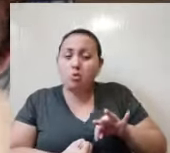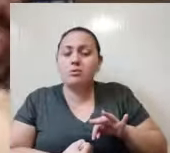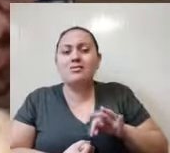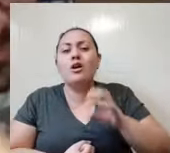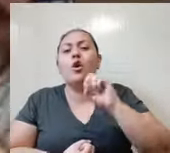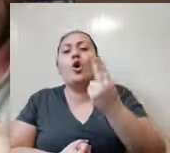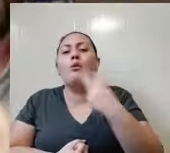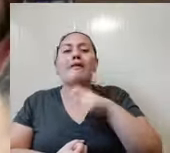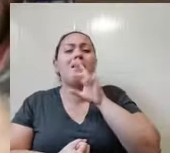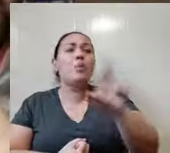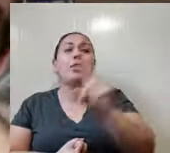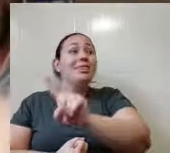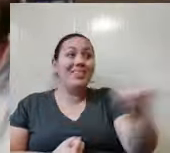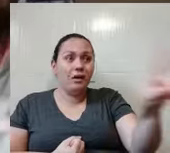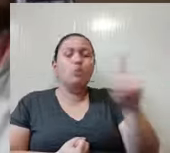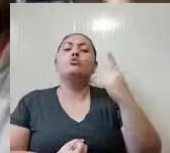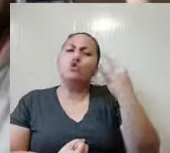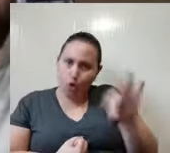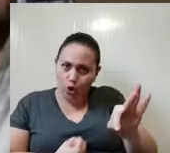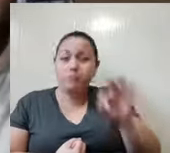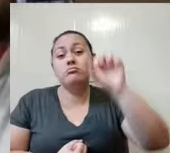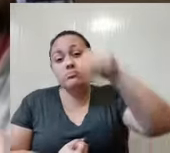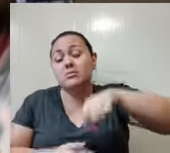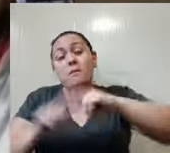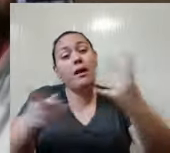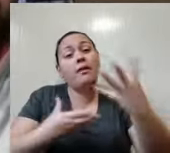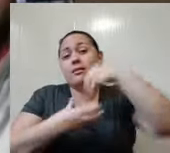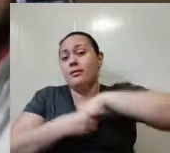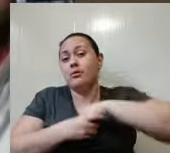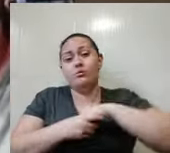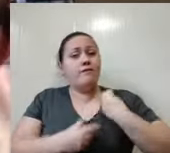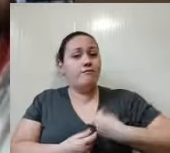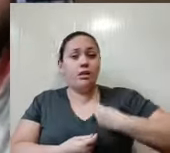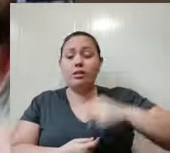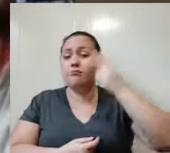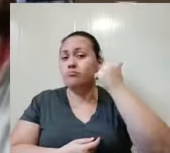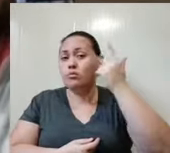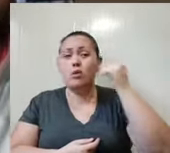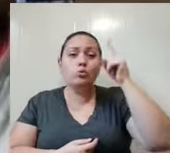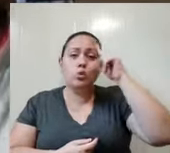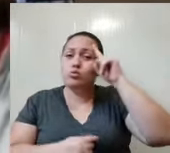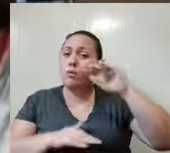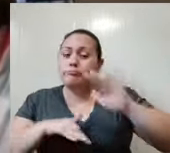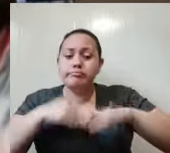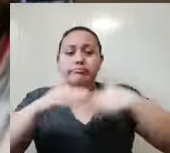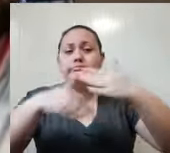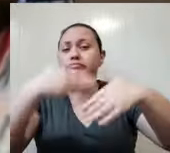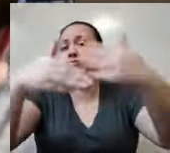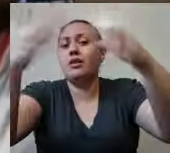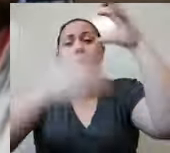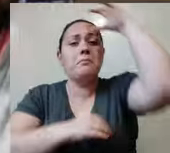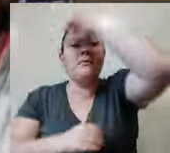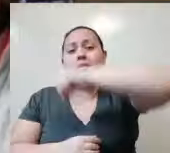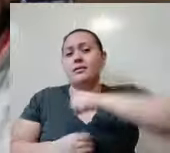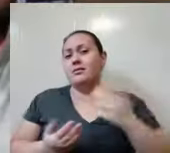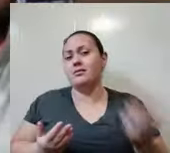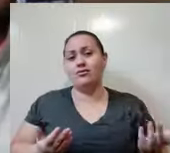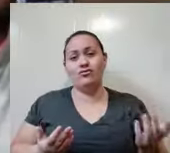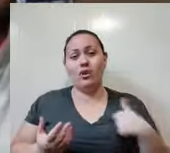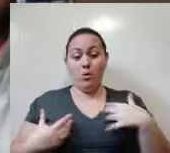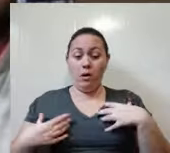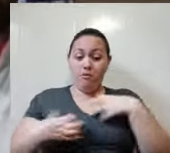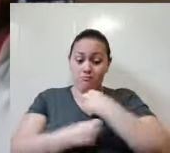E dói, uma frustração dói, e frustrar o outro dói, óbvio que dói, mas faz parte da vida, a gente cresce em cima dessas